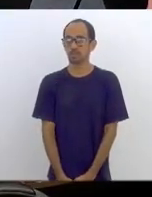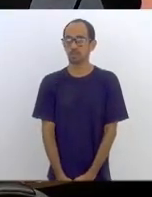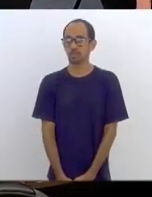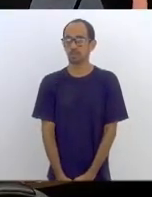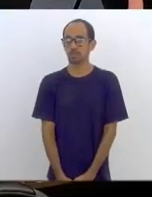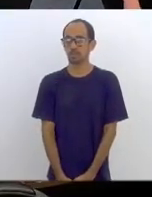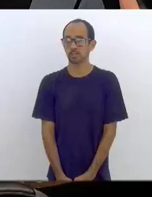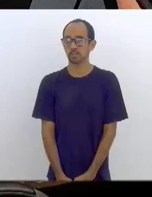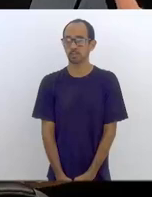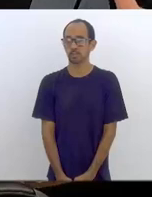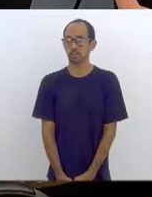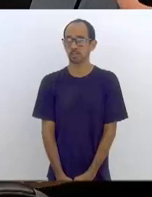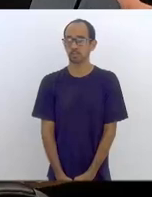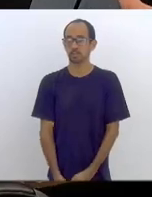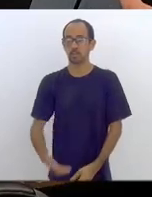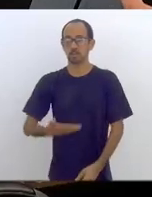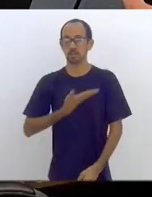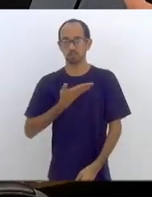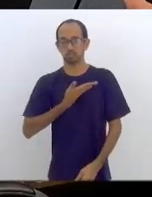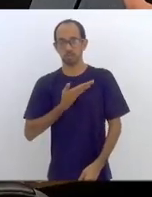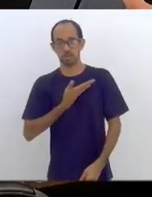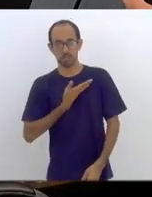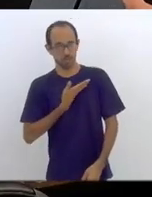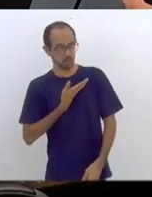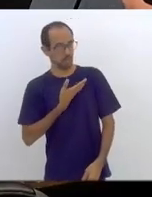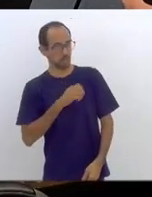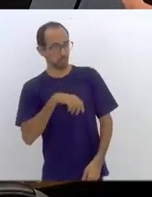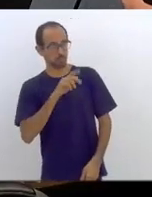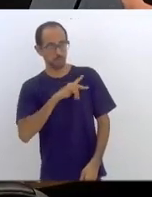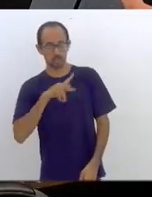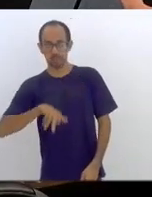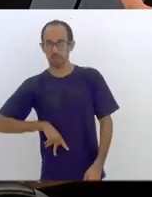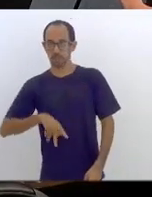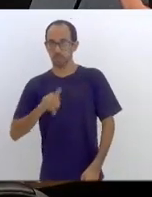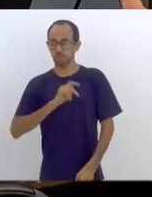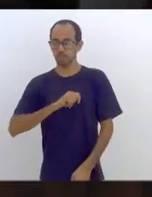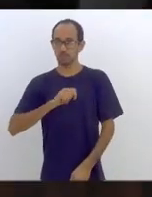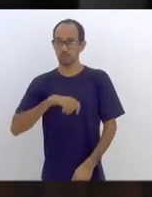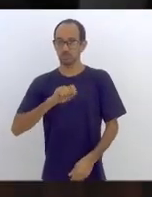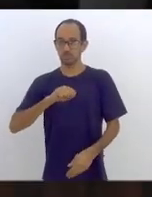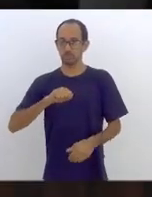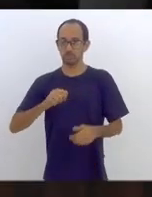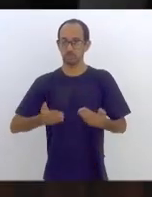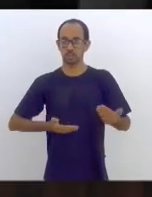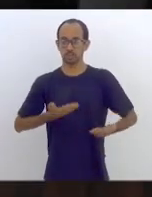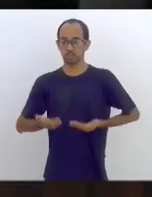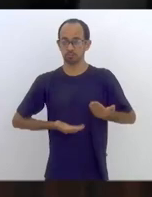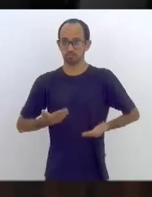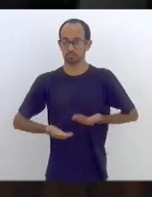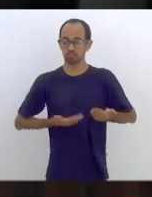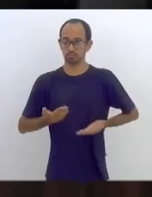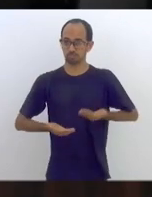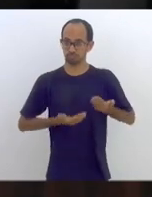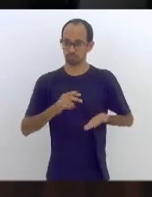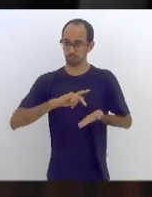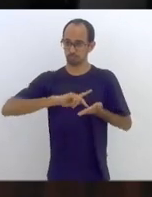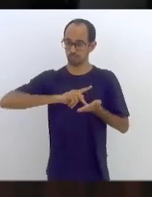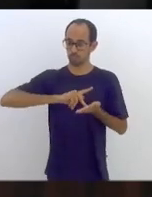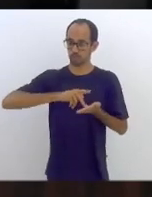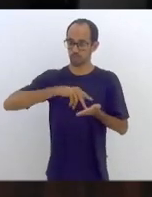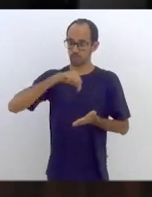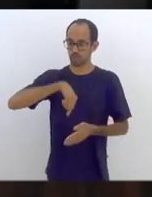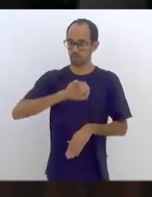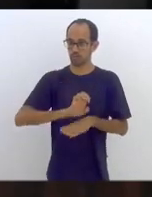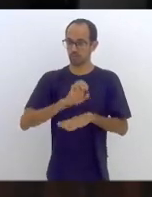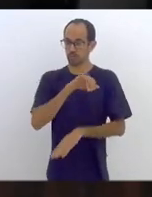querida companheira Maria Isabel, presidenta do Sindicato das Empregadas Domésticas aqui do Rio de